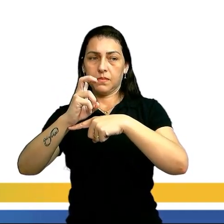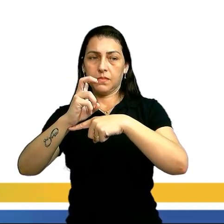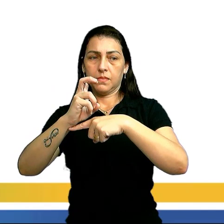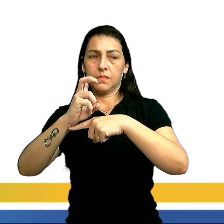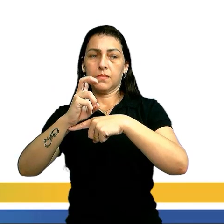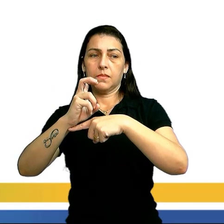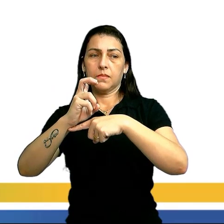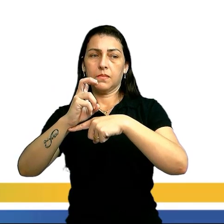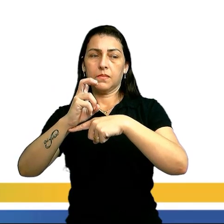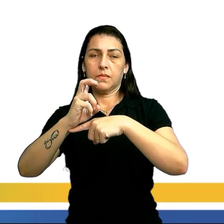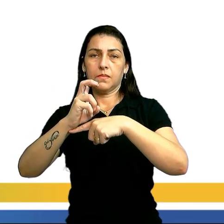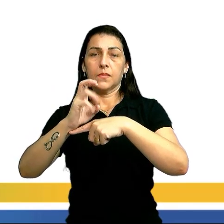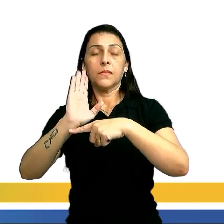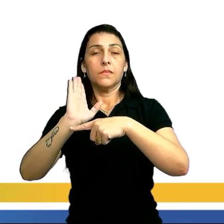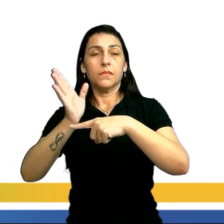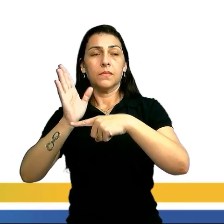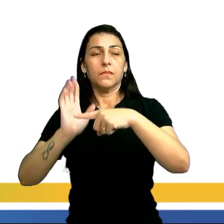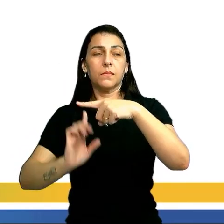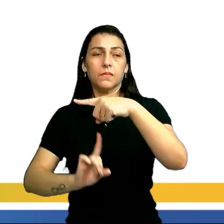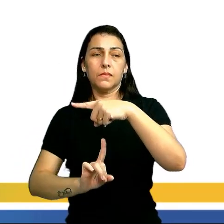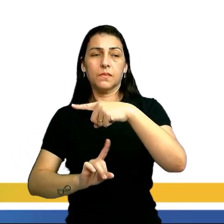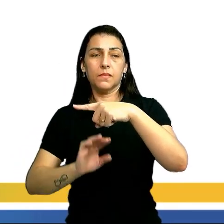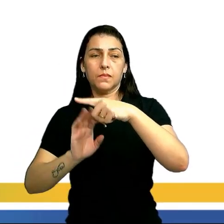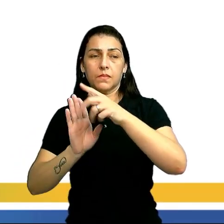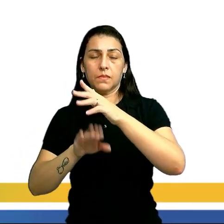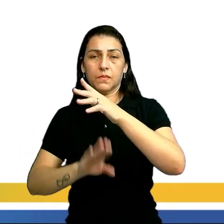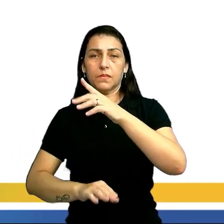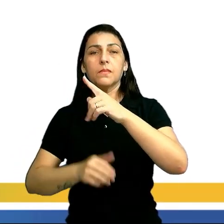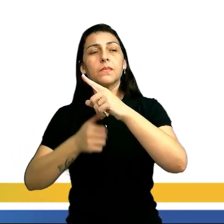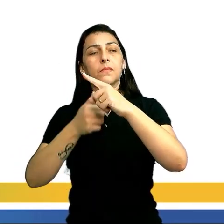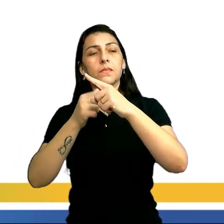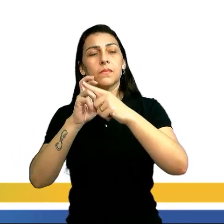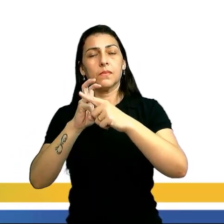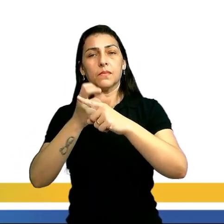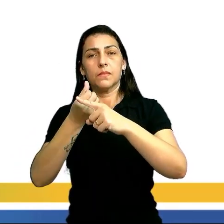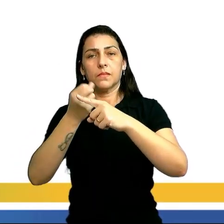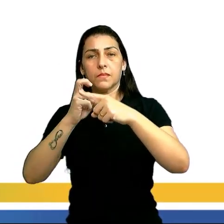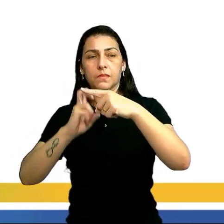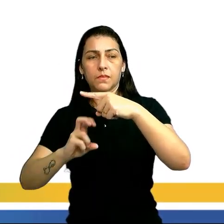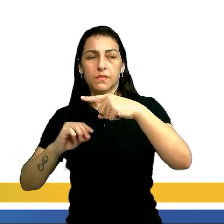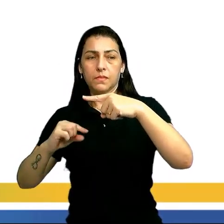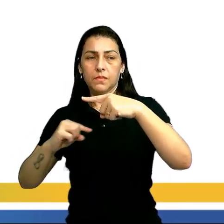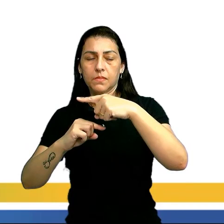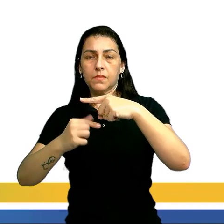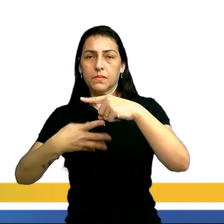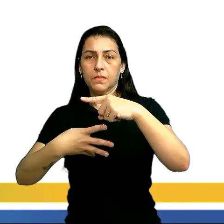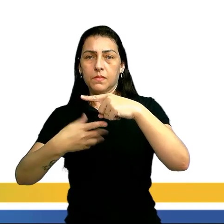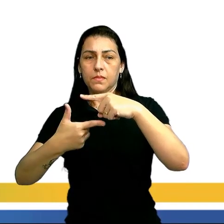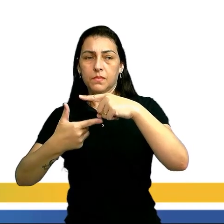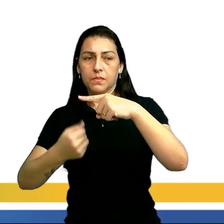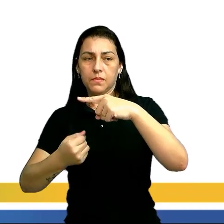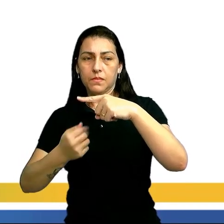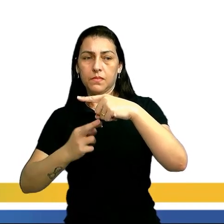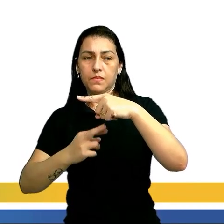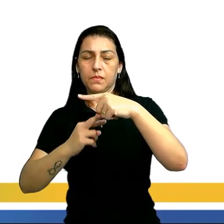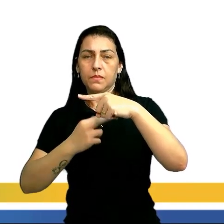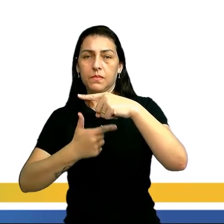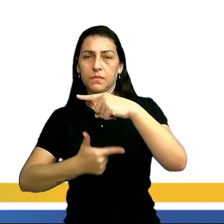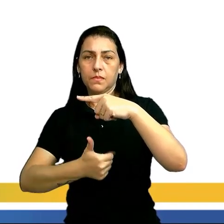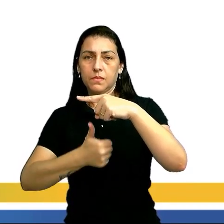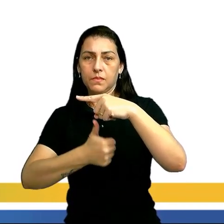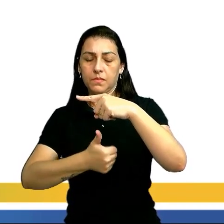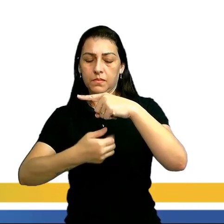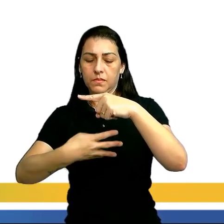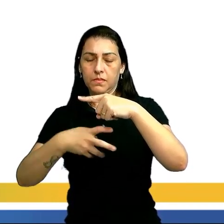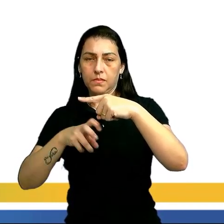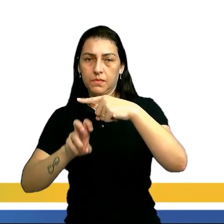Tranquilo? Já o de baixo, nós vamos subtrair. 565 menos 420 é